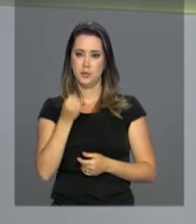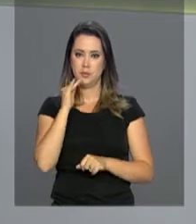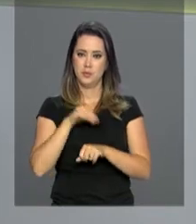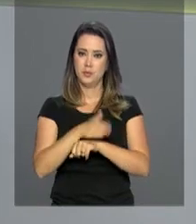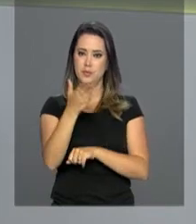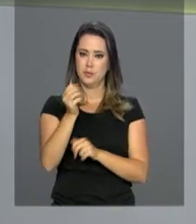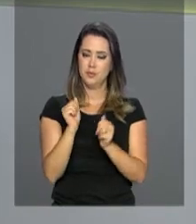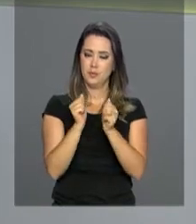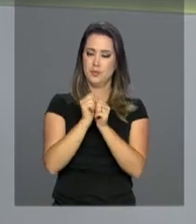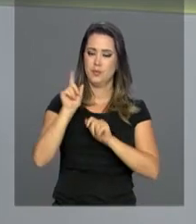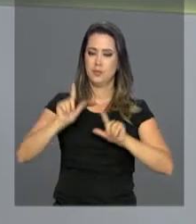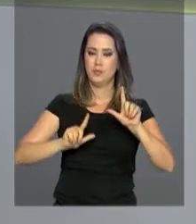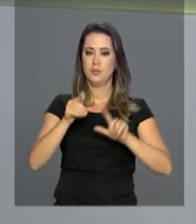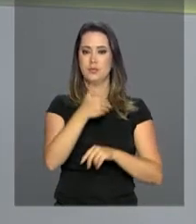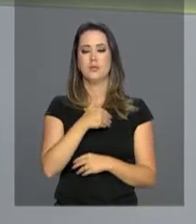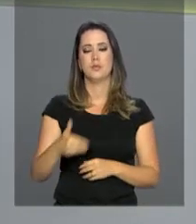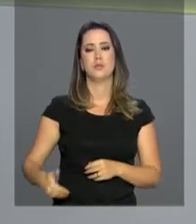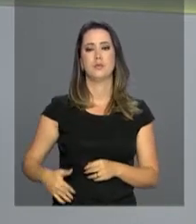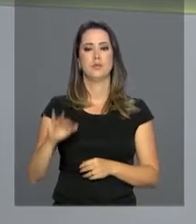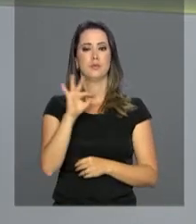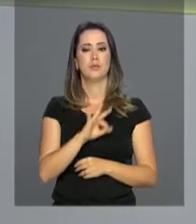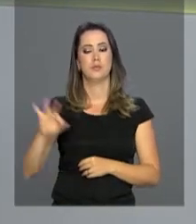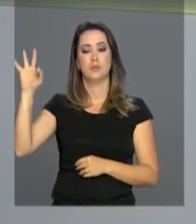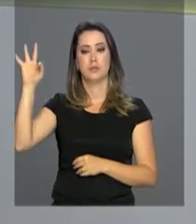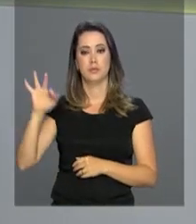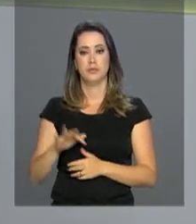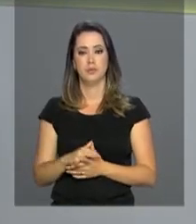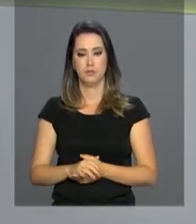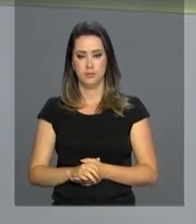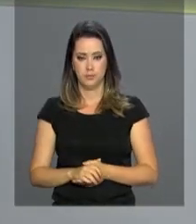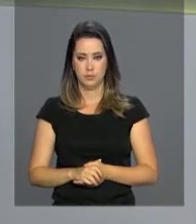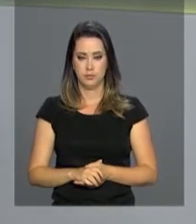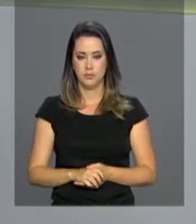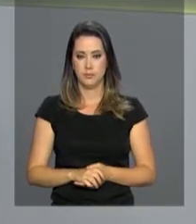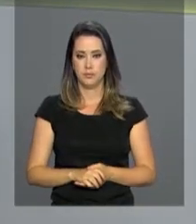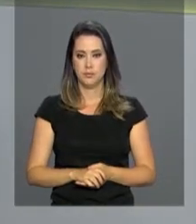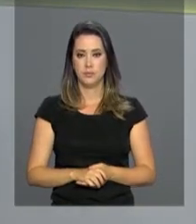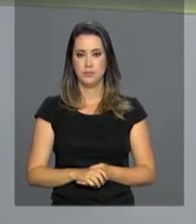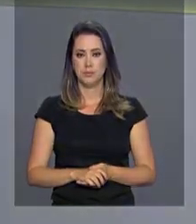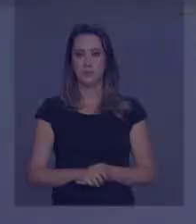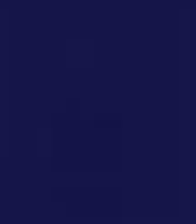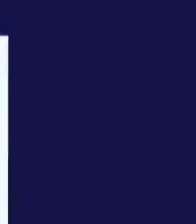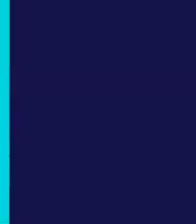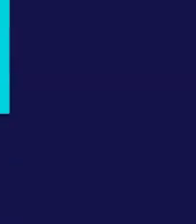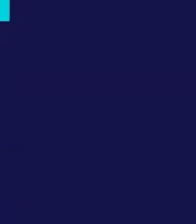boa noite pra você continue com a gente aqui na nbr a tv do governo federal